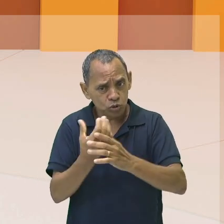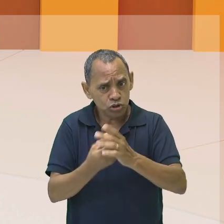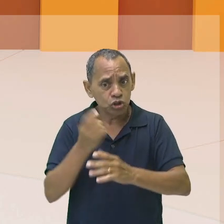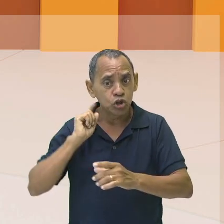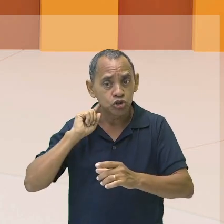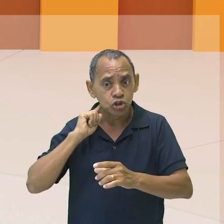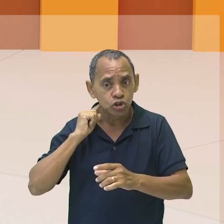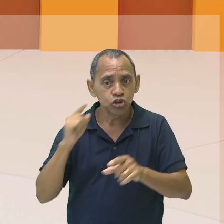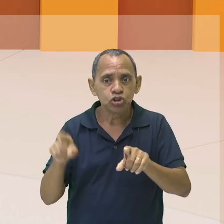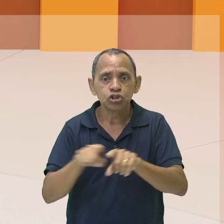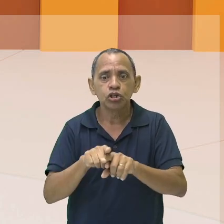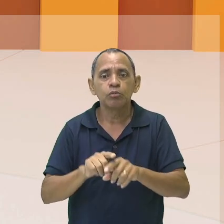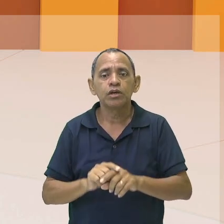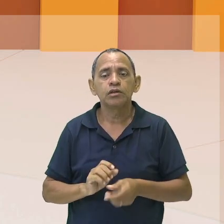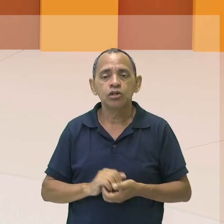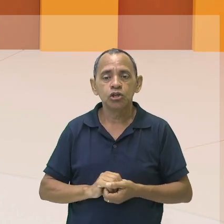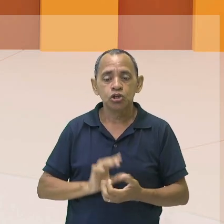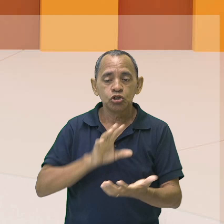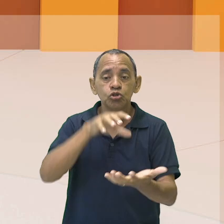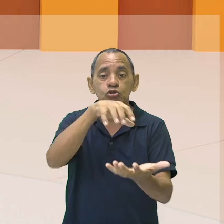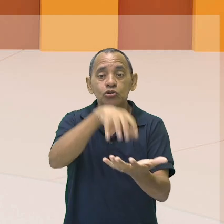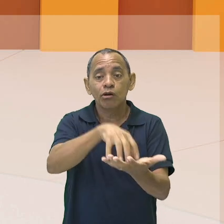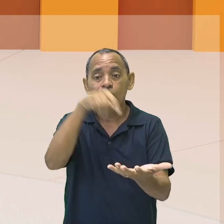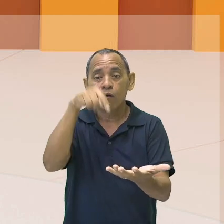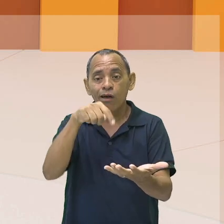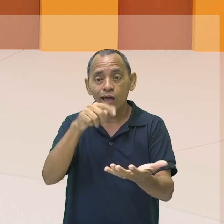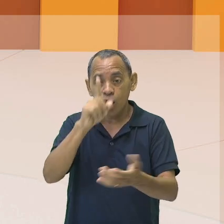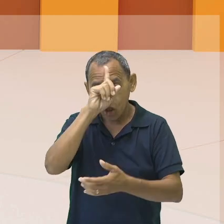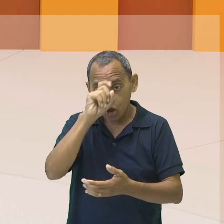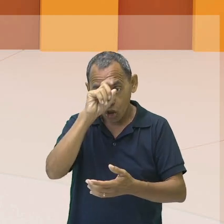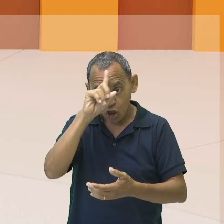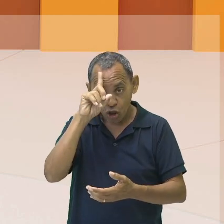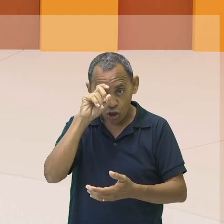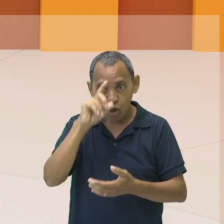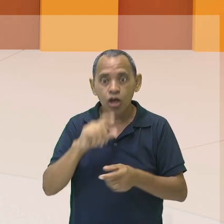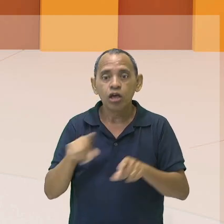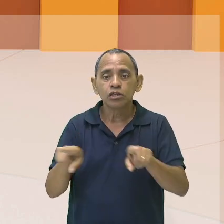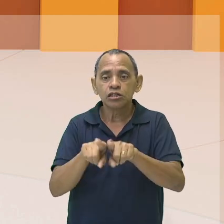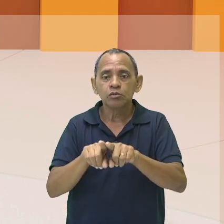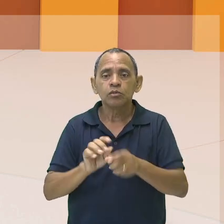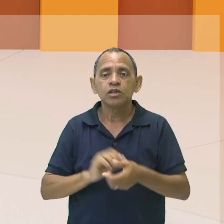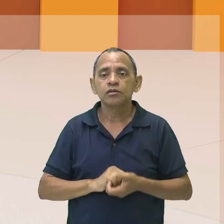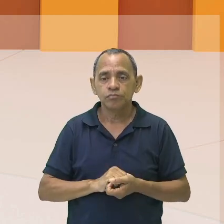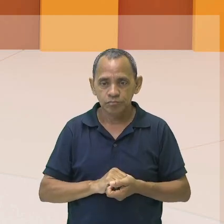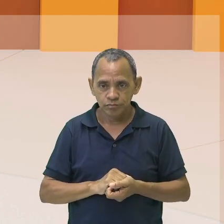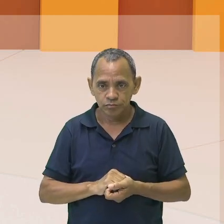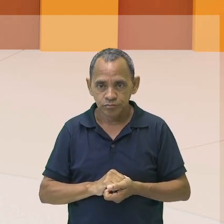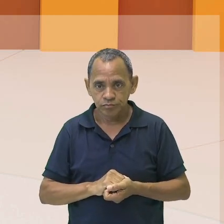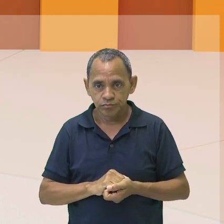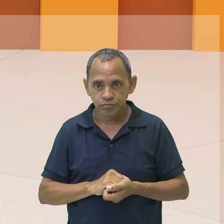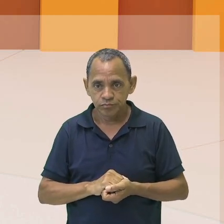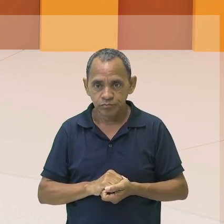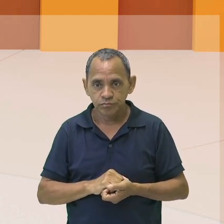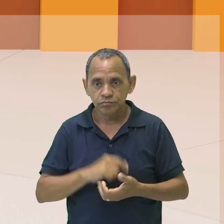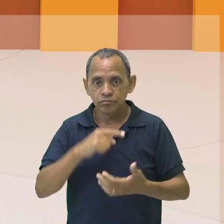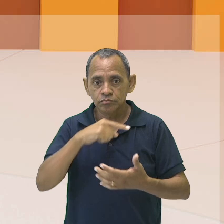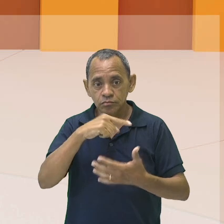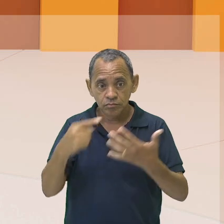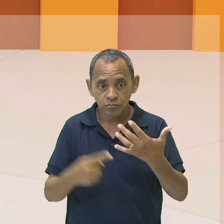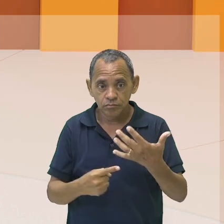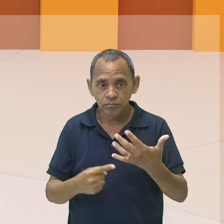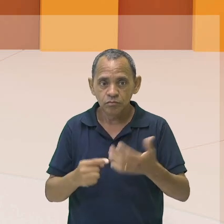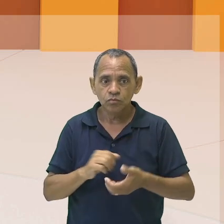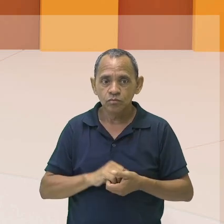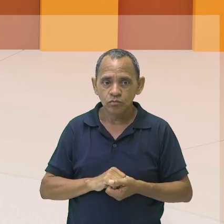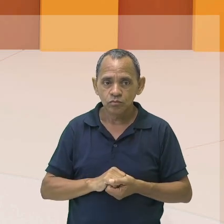em âmbito de hospitais, clínicas, consultórios. Temos também o lixo agrícola, oriundo tanto da atividade de agricultura como